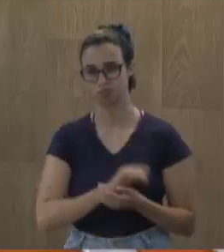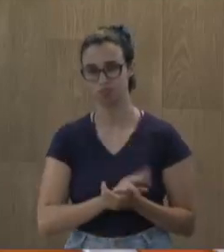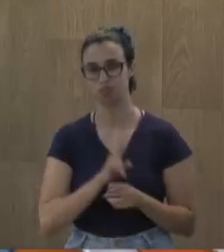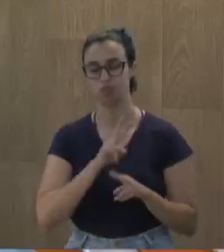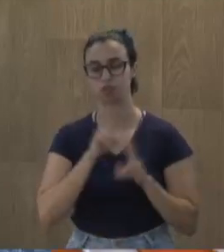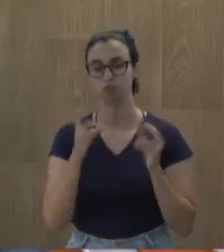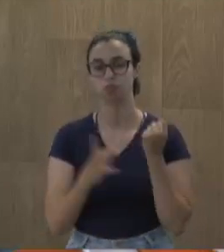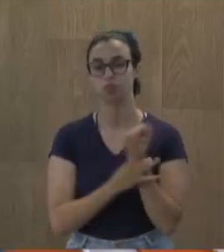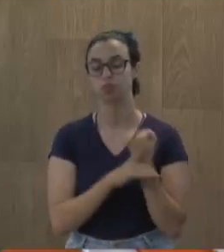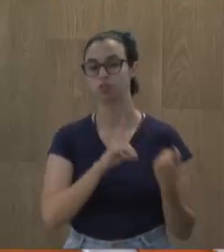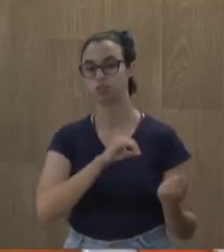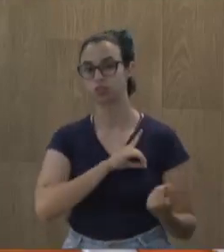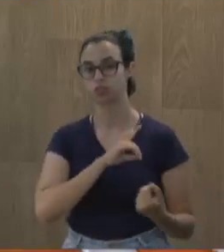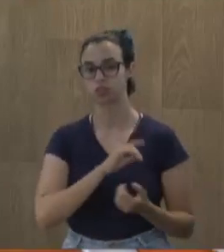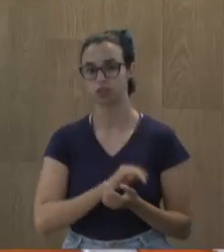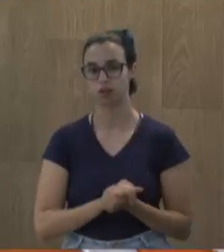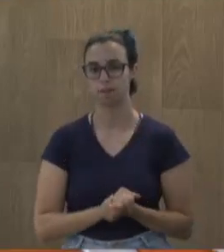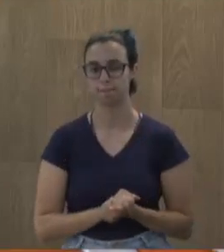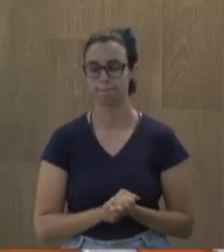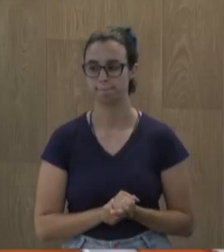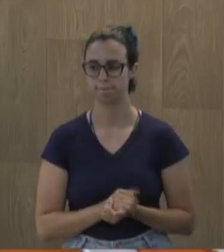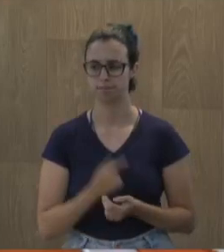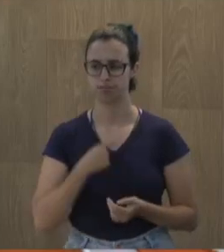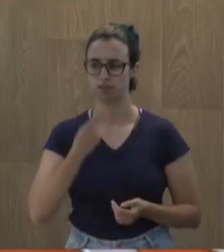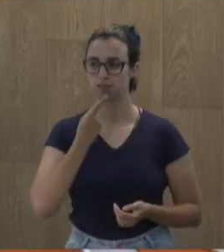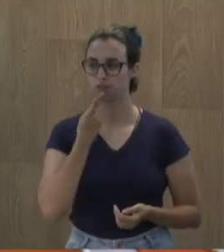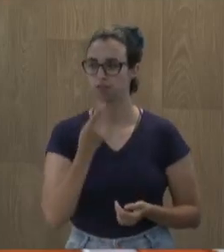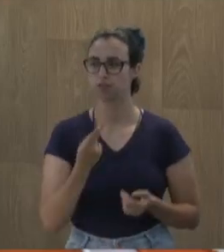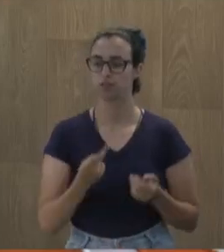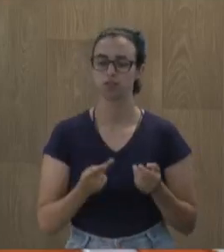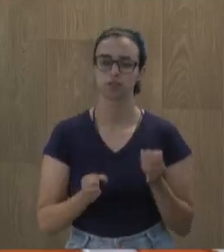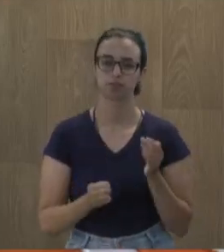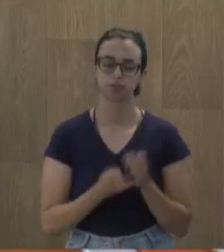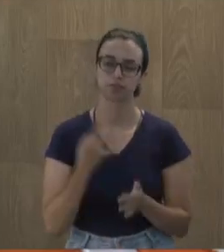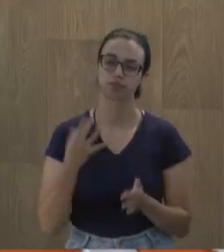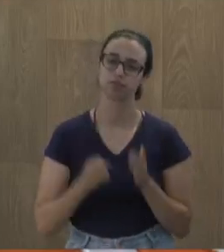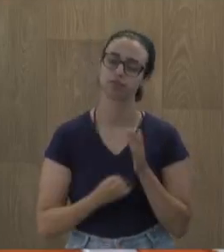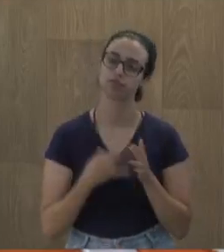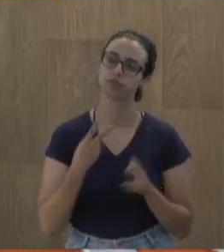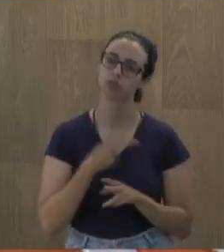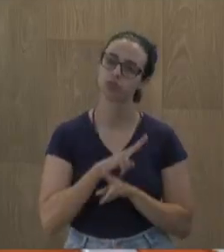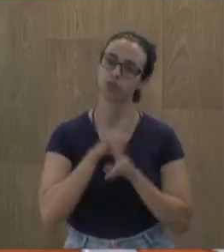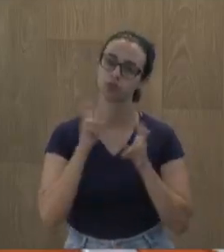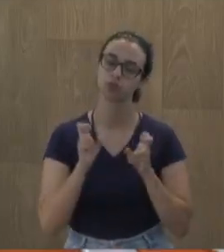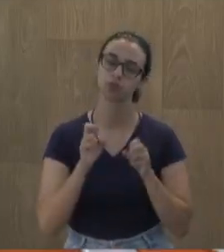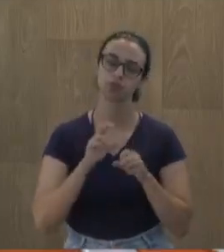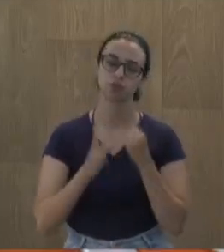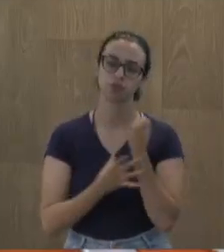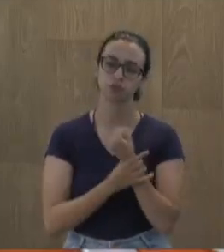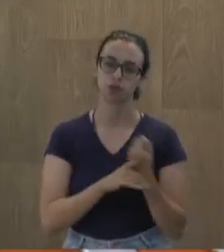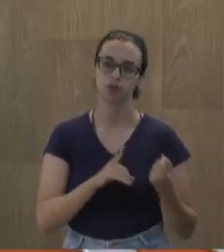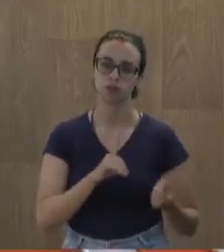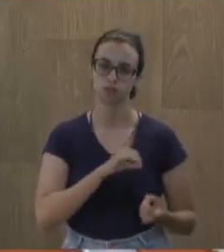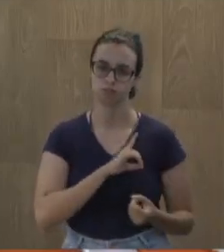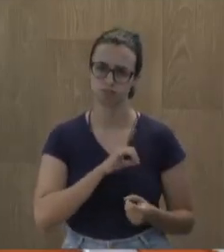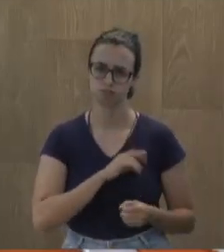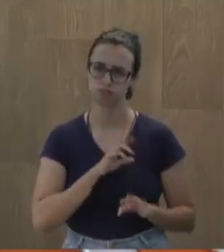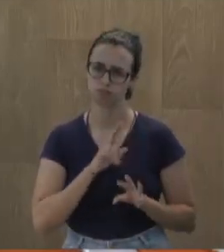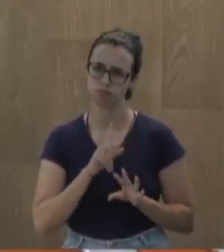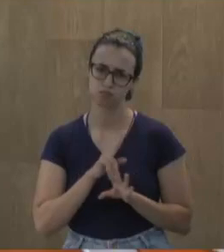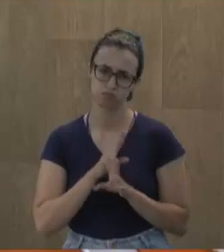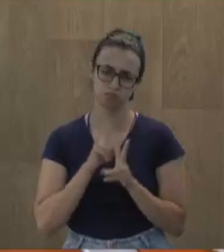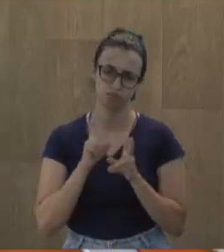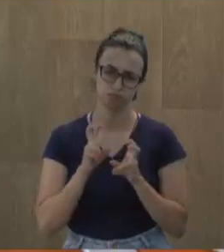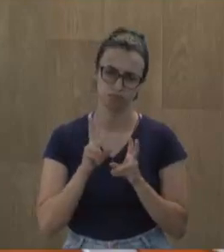a guarda municipal tem falado aqui ó há várias e várias reuniões sobre a guarda municipal não é e não é sonho do vereador aqui não